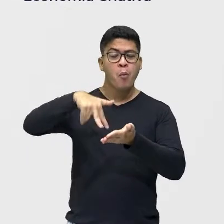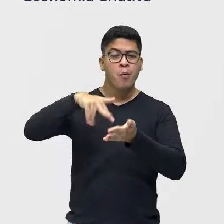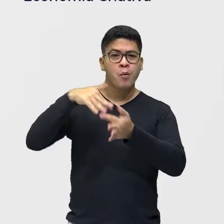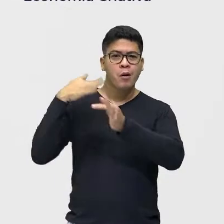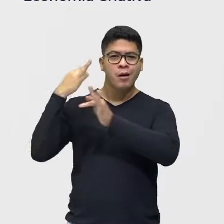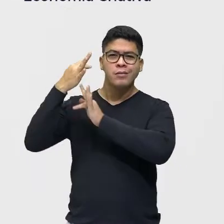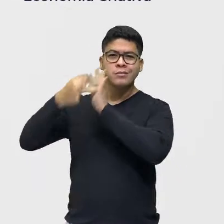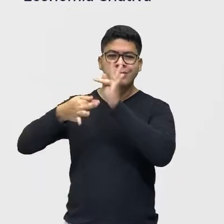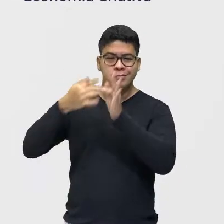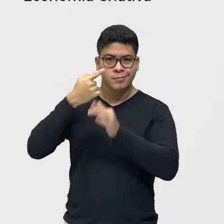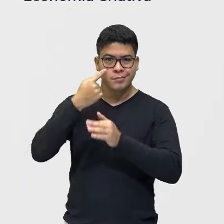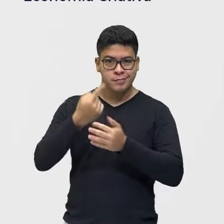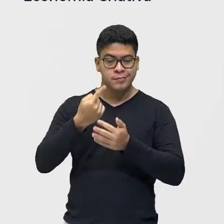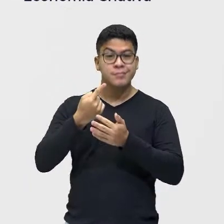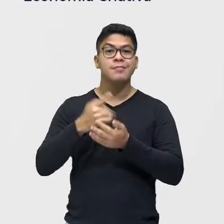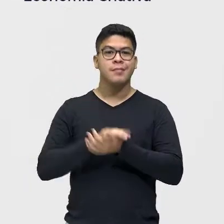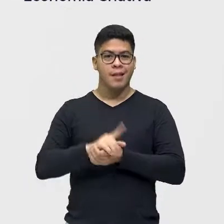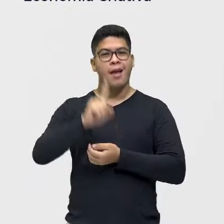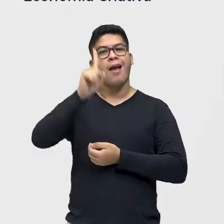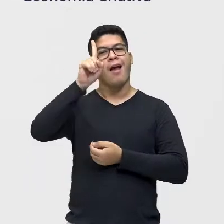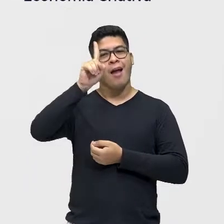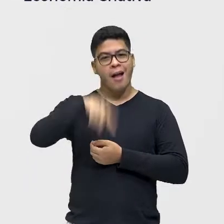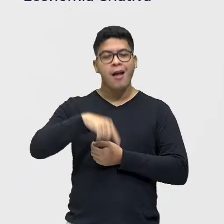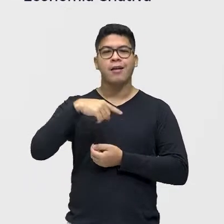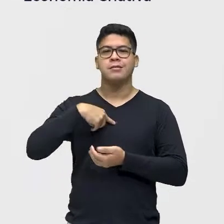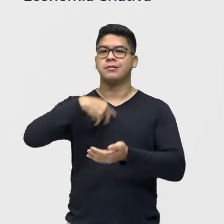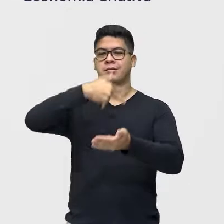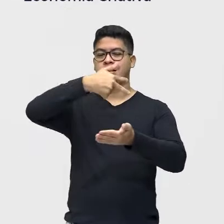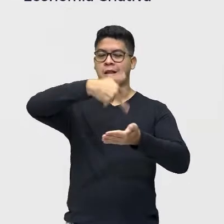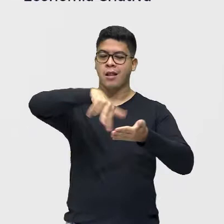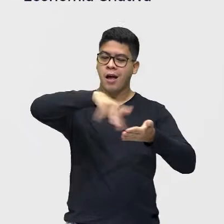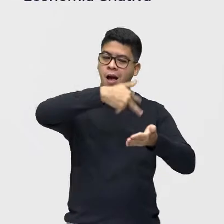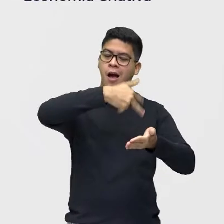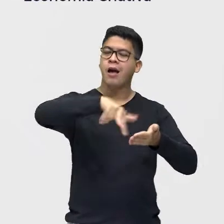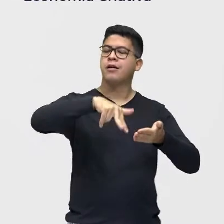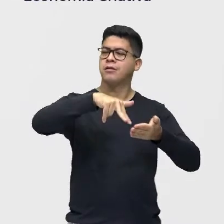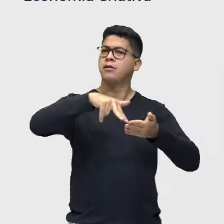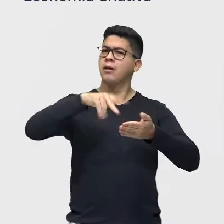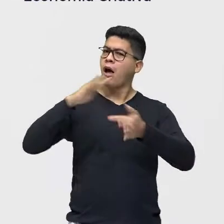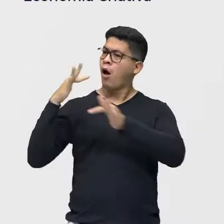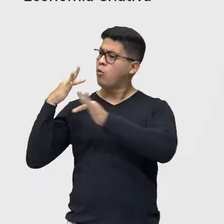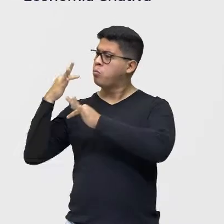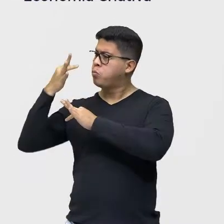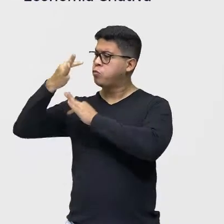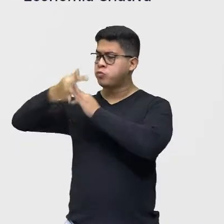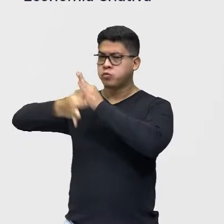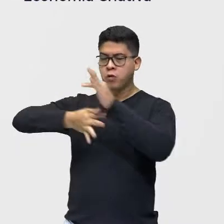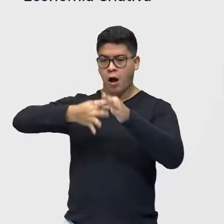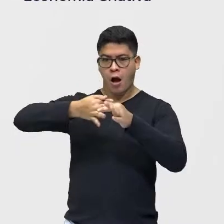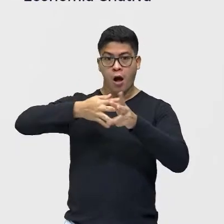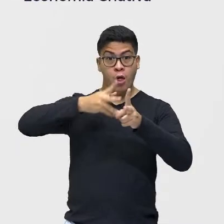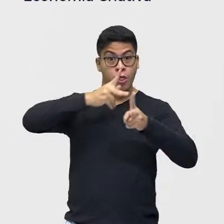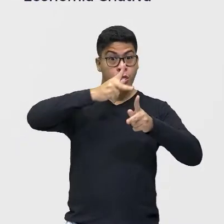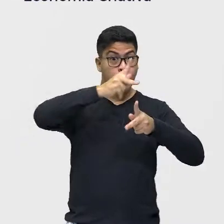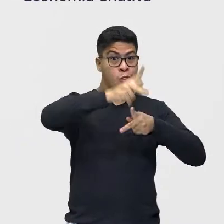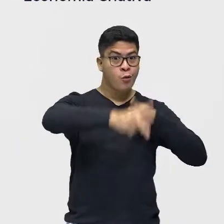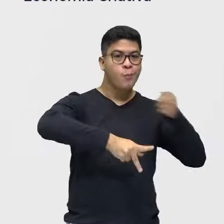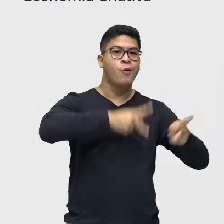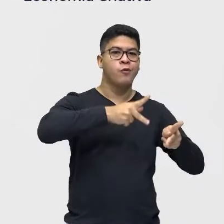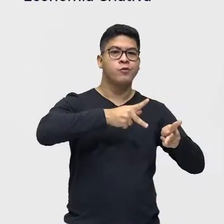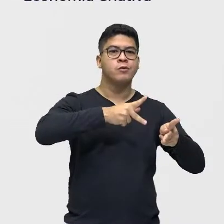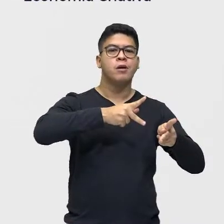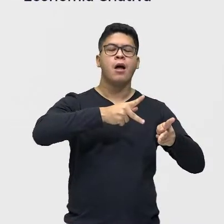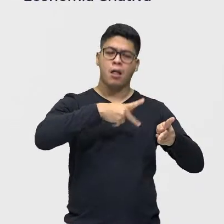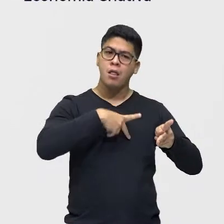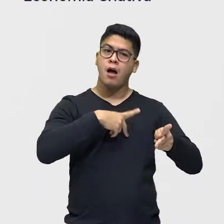para vocês. São danças recreativas, tradicionais do povo, passadas